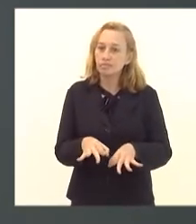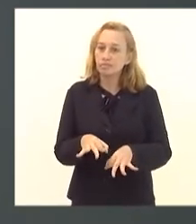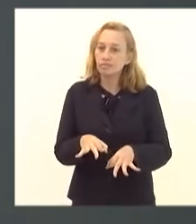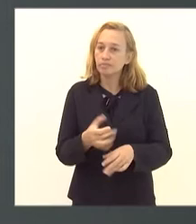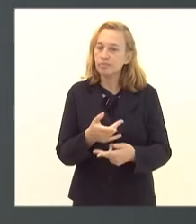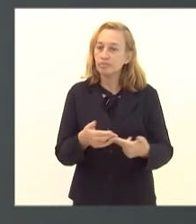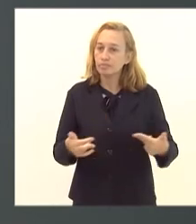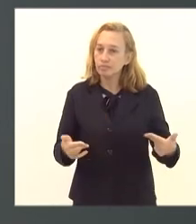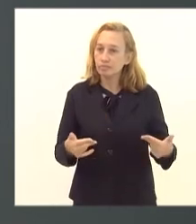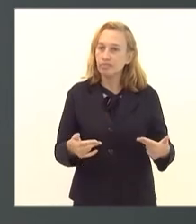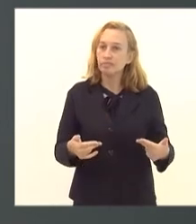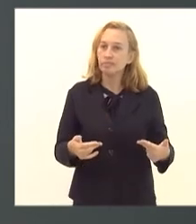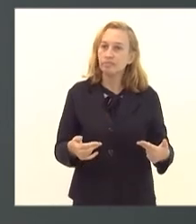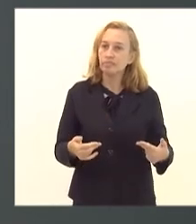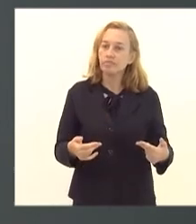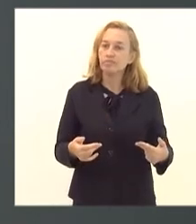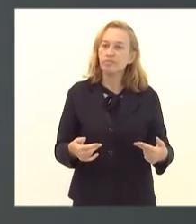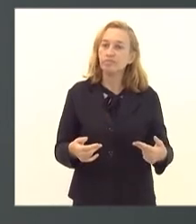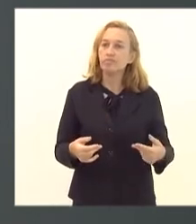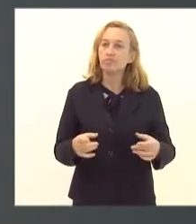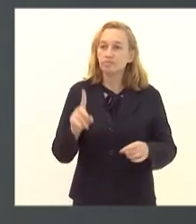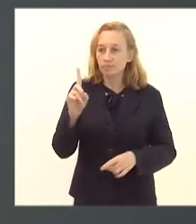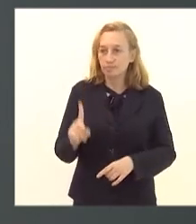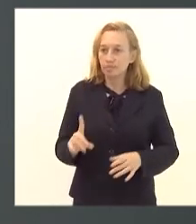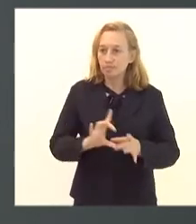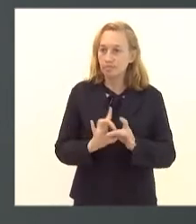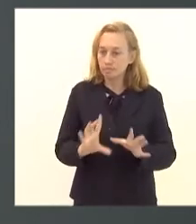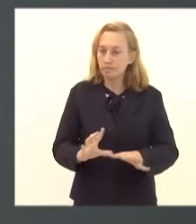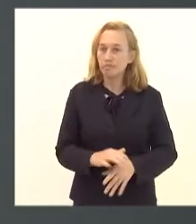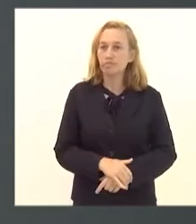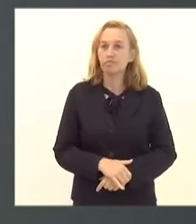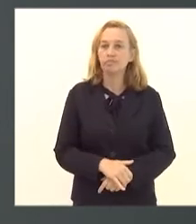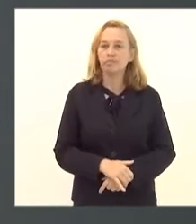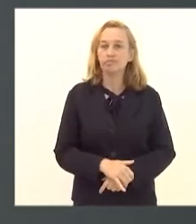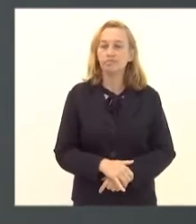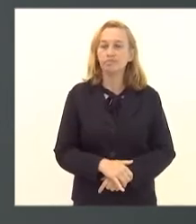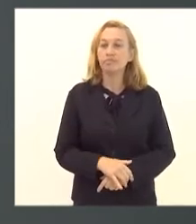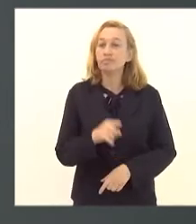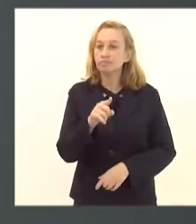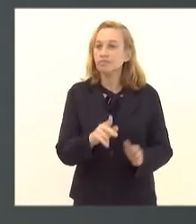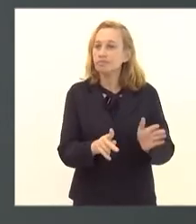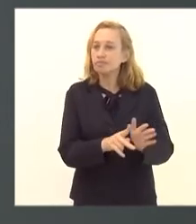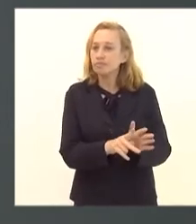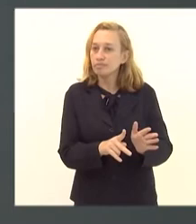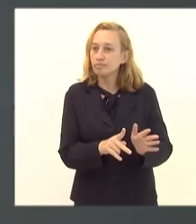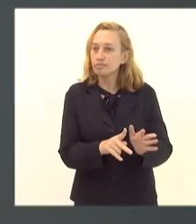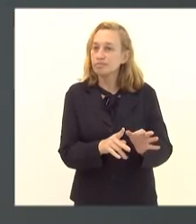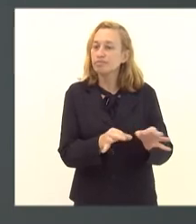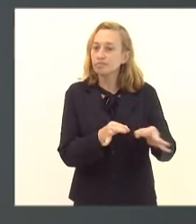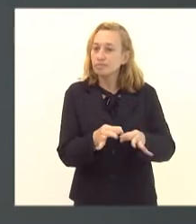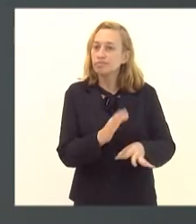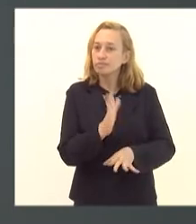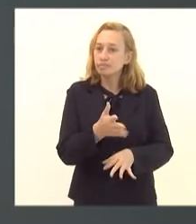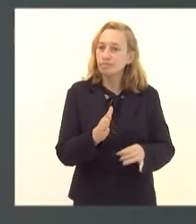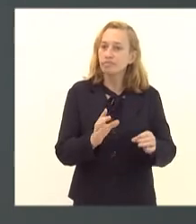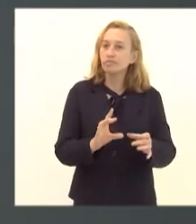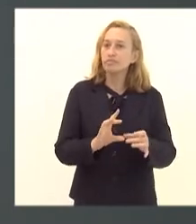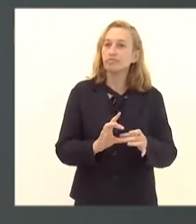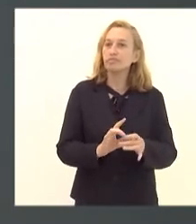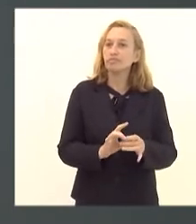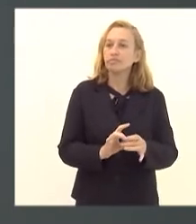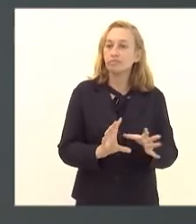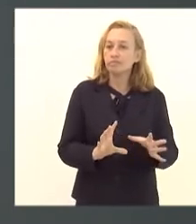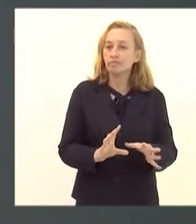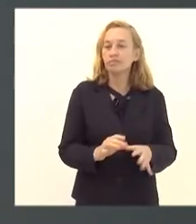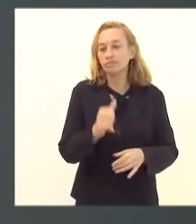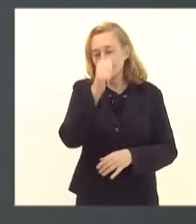várias considerações pela diretoria de licenciamento. É, sendo que esse projeto também já tinha uma licença prévia